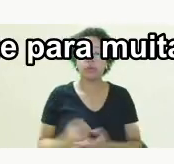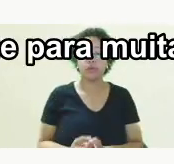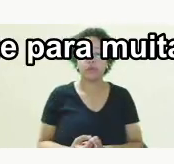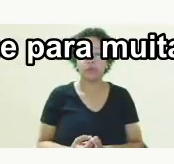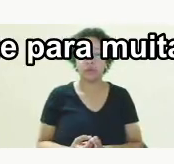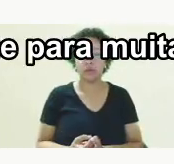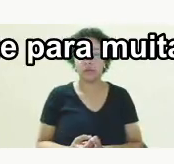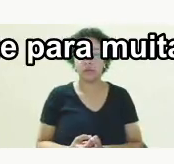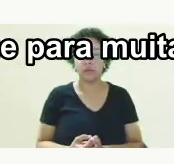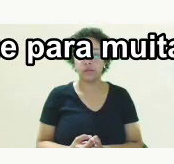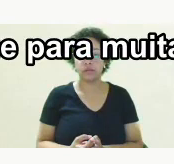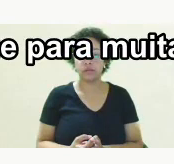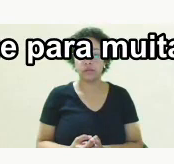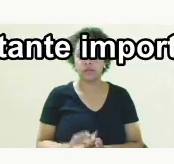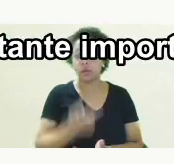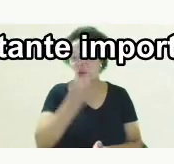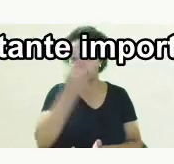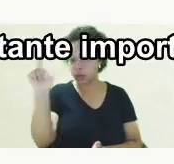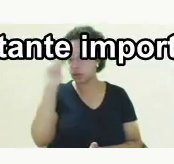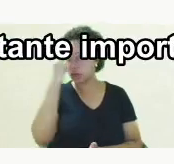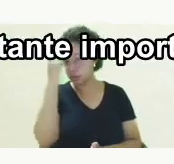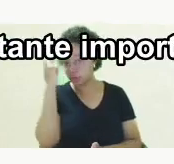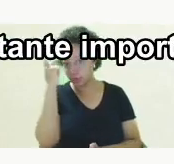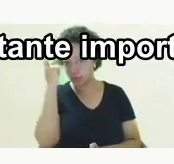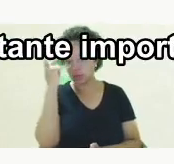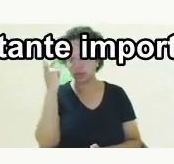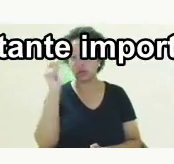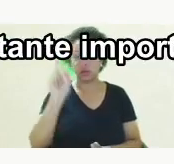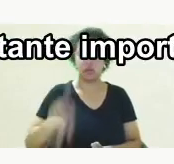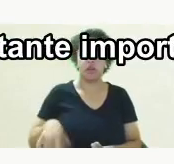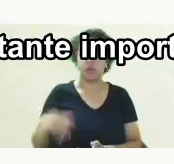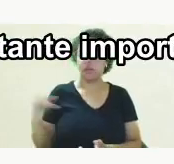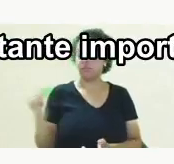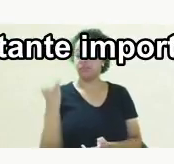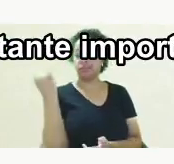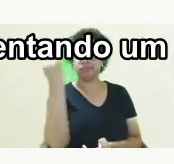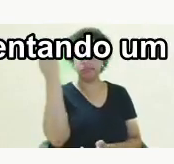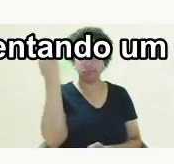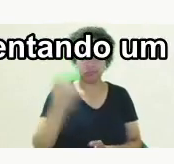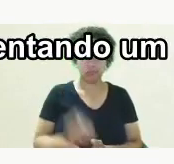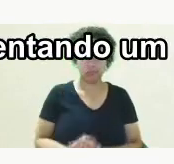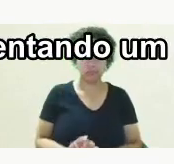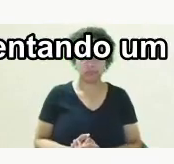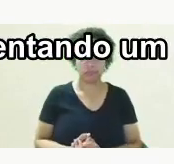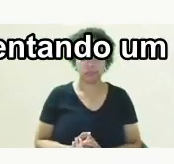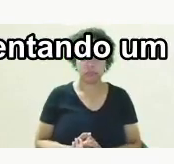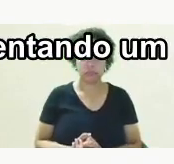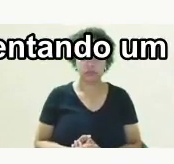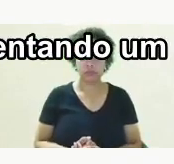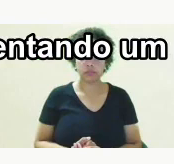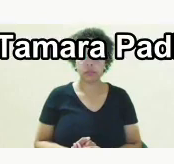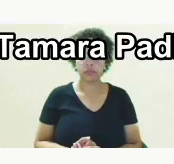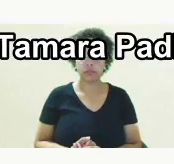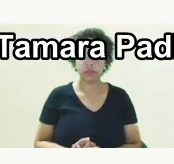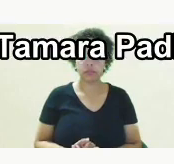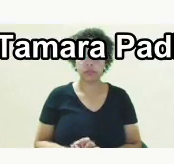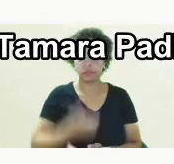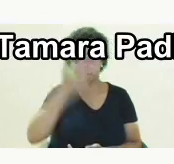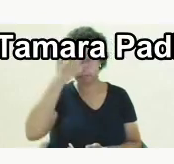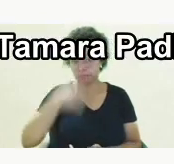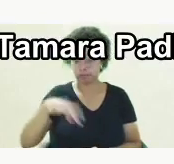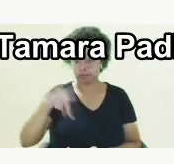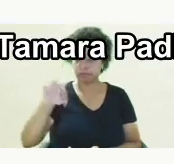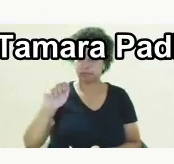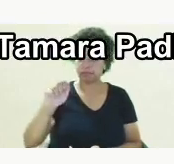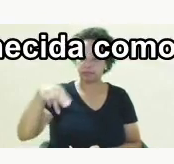ver hoje que para muitas outras pessoas é algo bastante importante. Então, me apresentando um pouquinho, eu sou